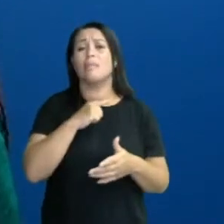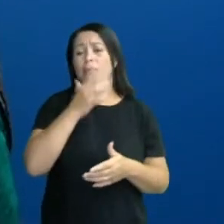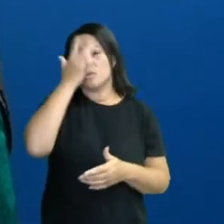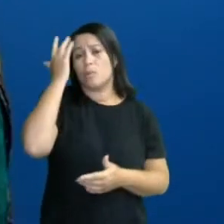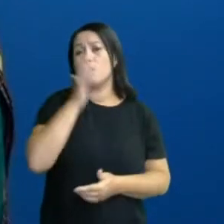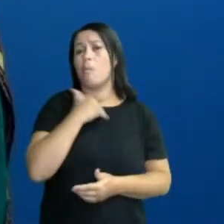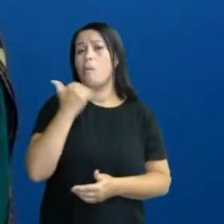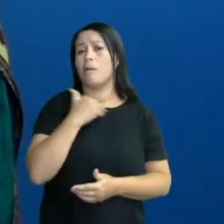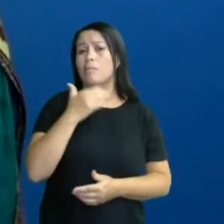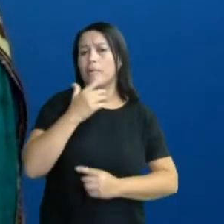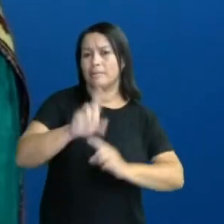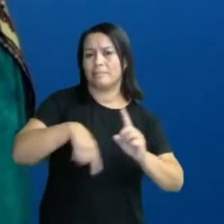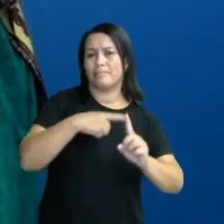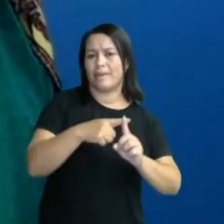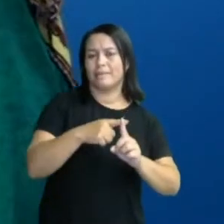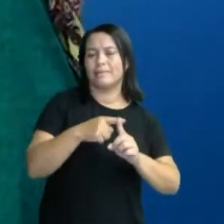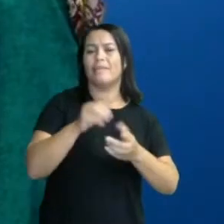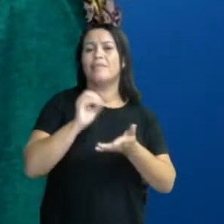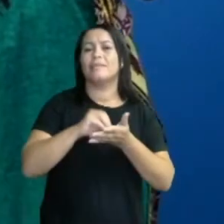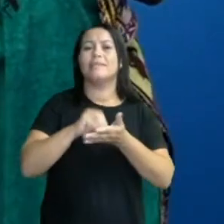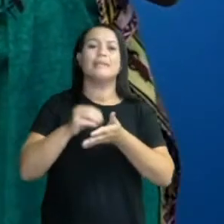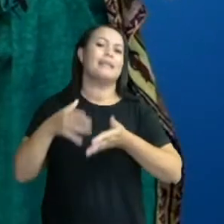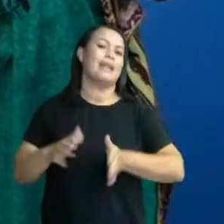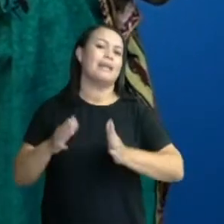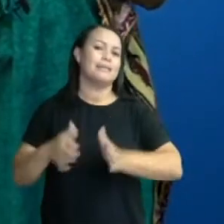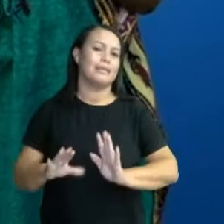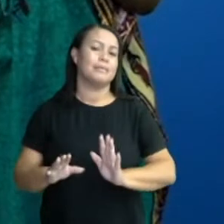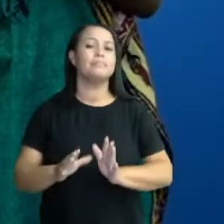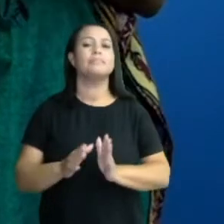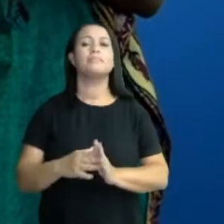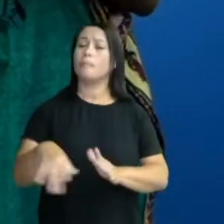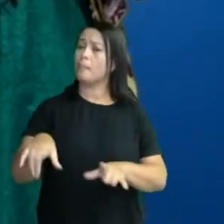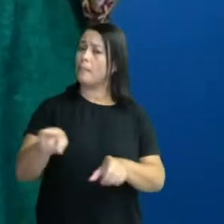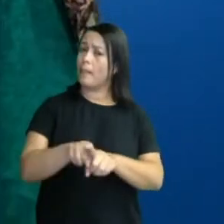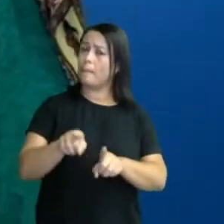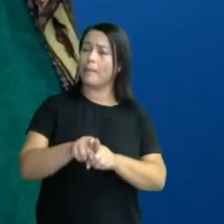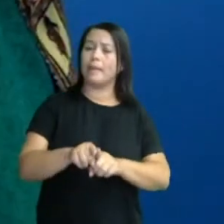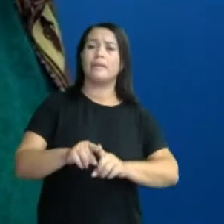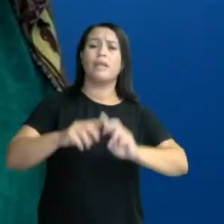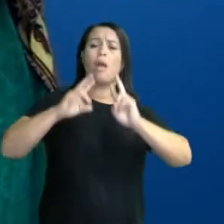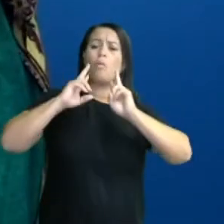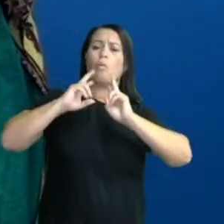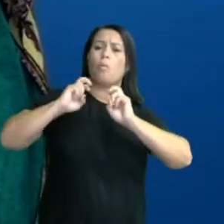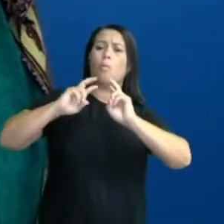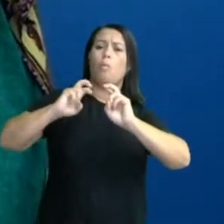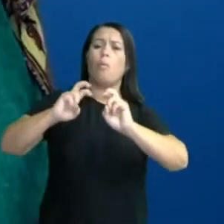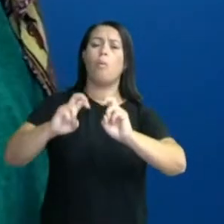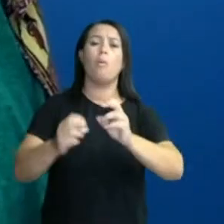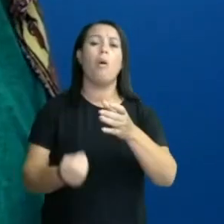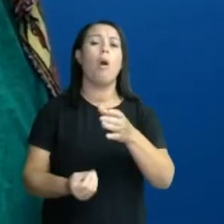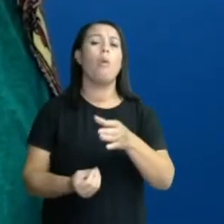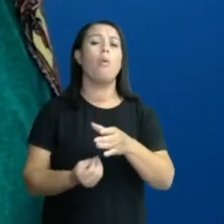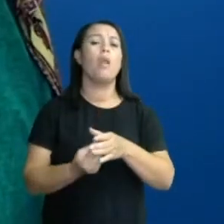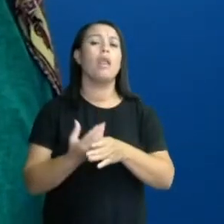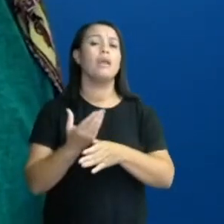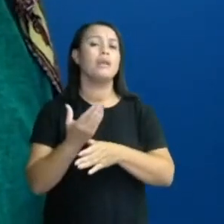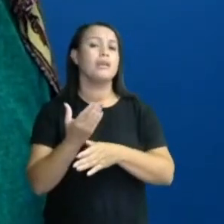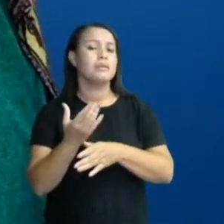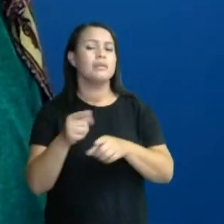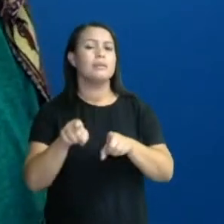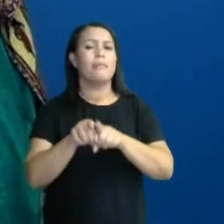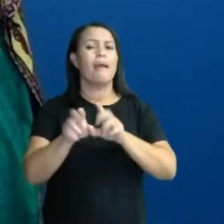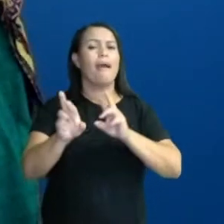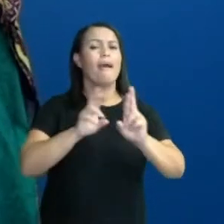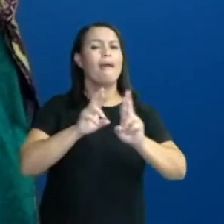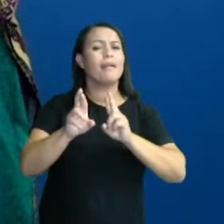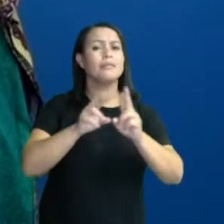do que nascendo. A gente também explorou a origem, a função, a